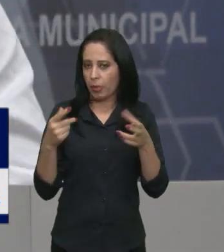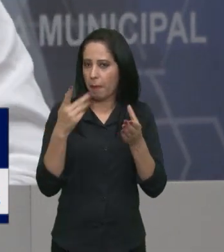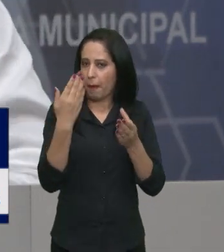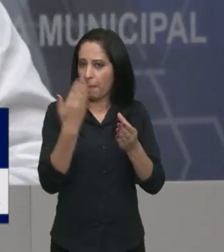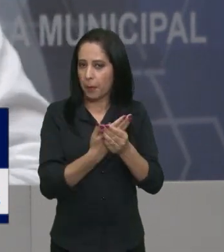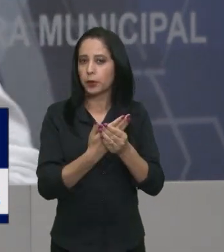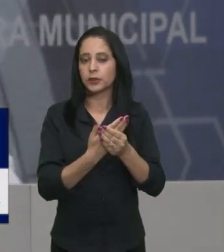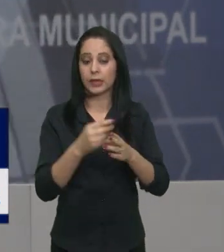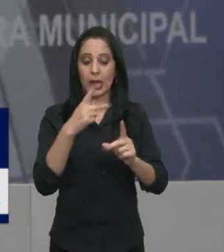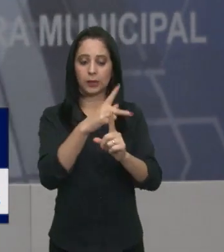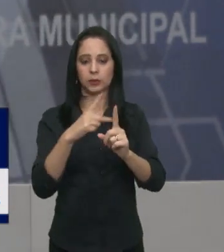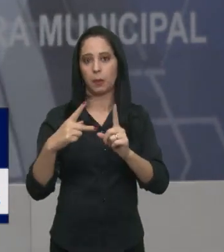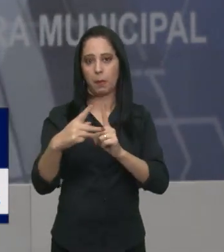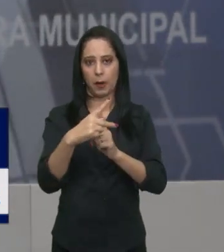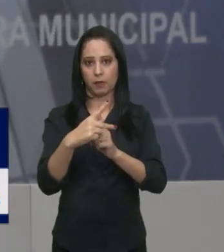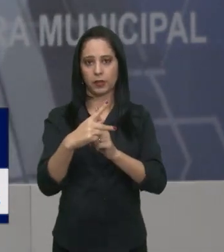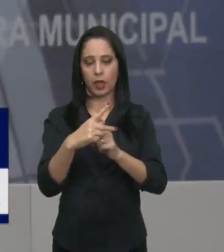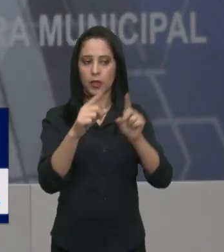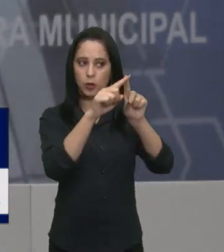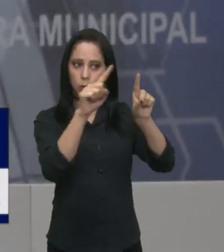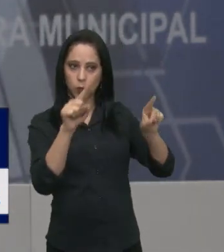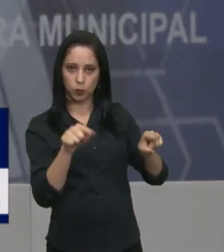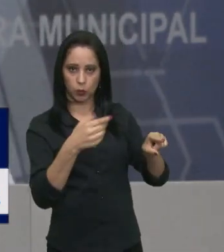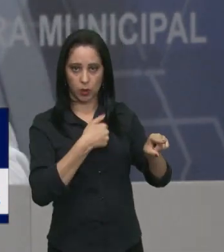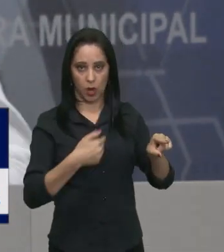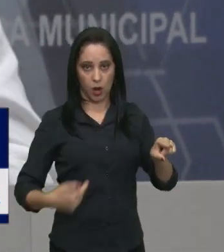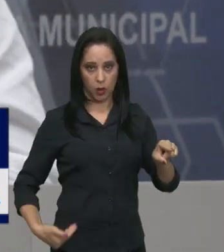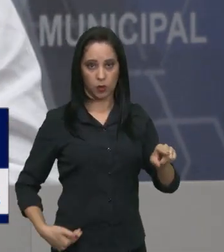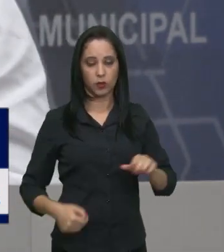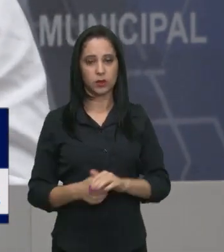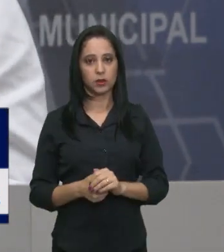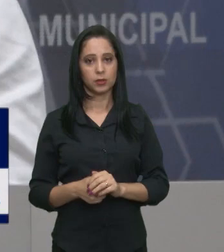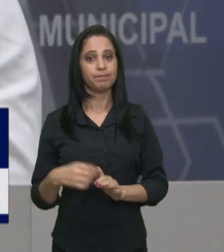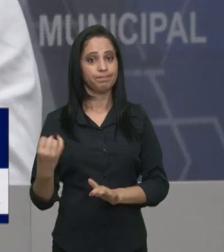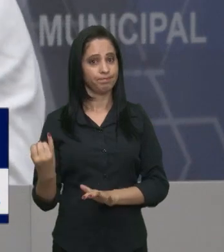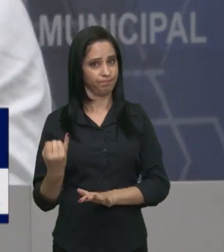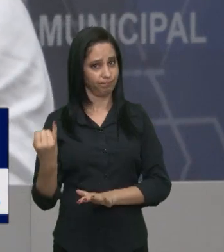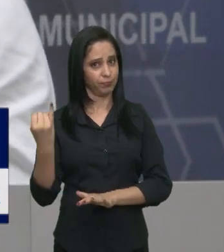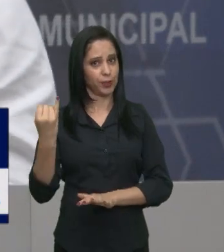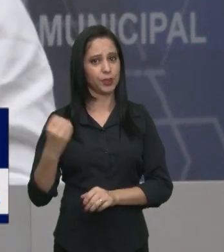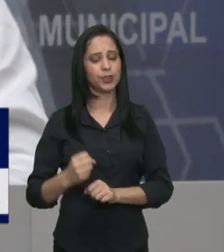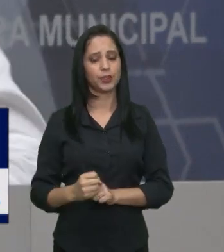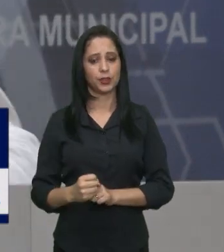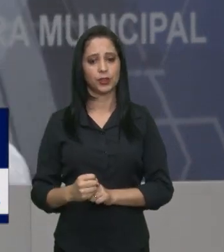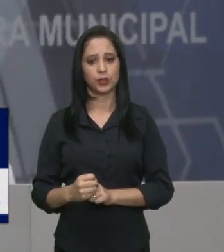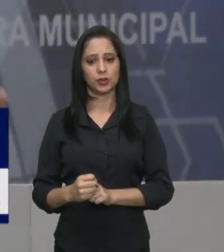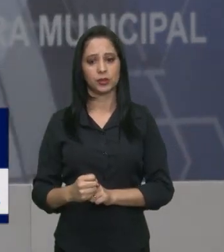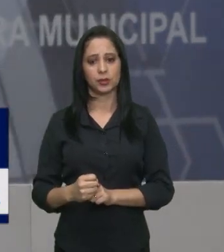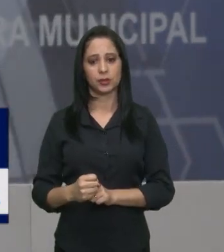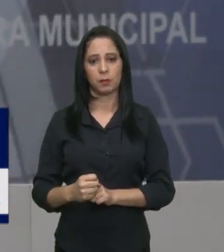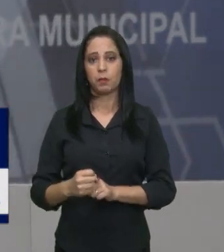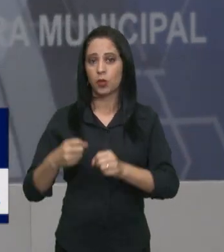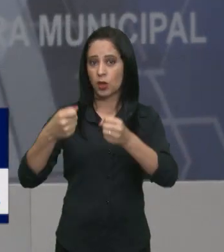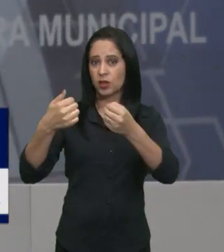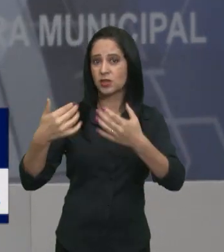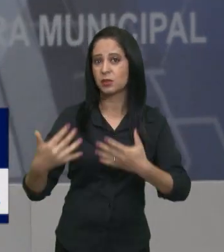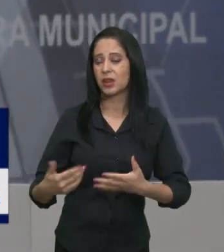da Previdência do servidor, é importante relatar a seguinte